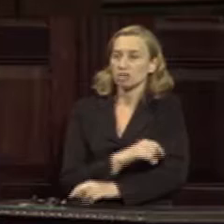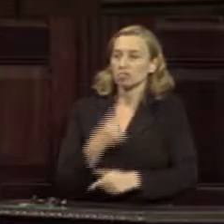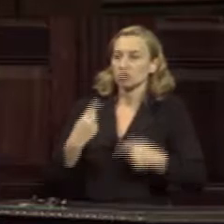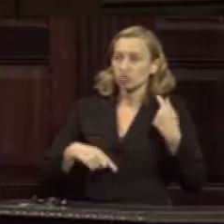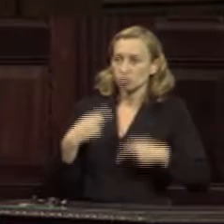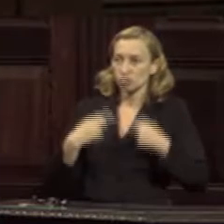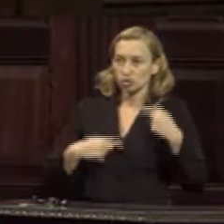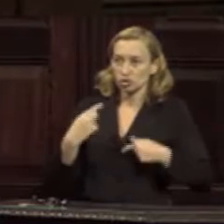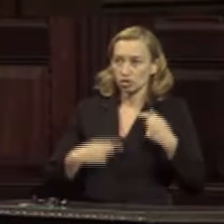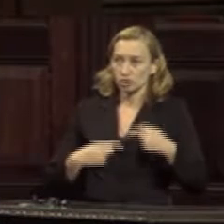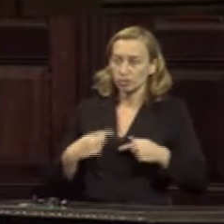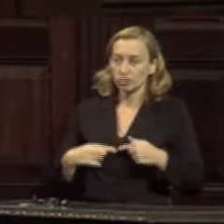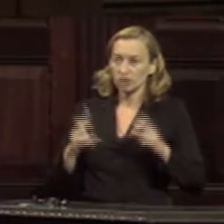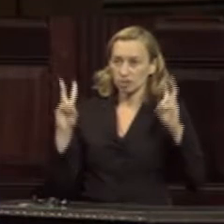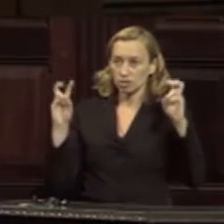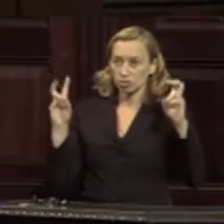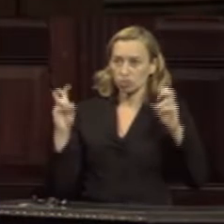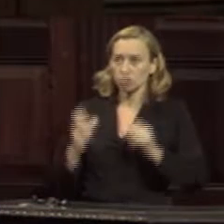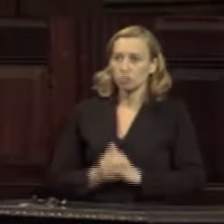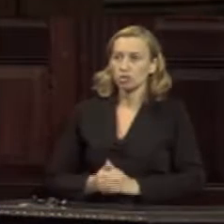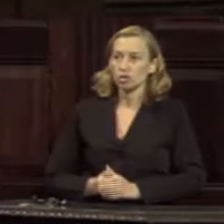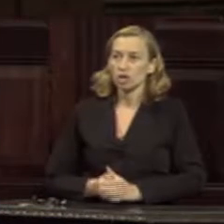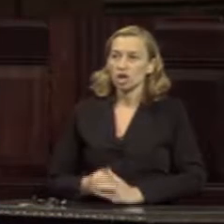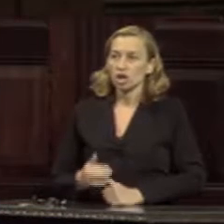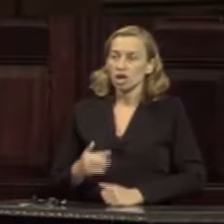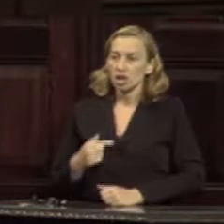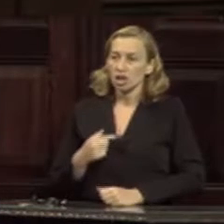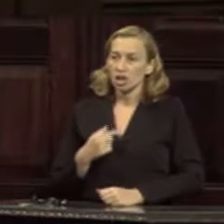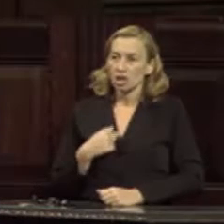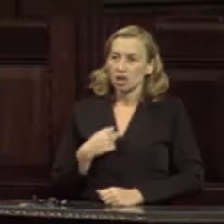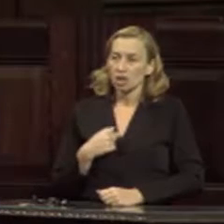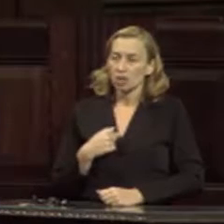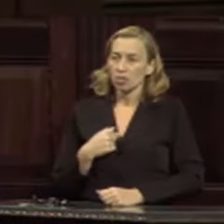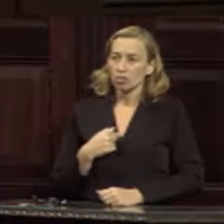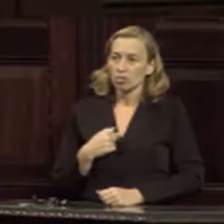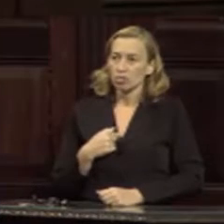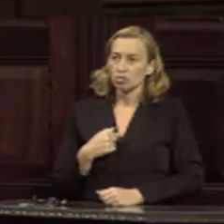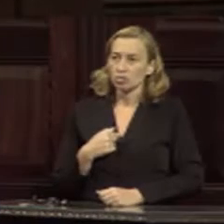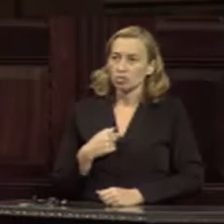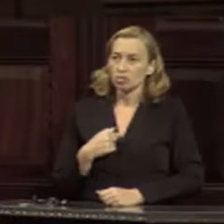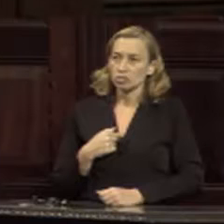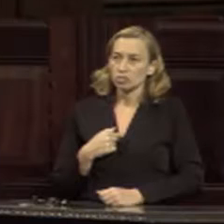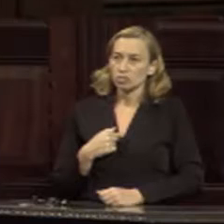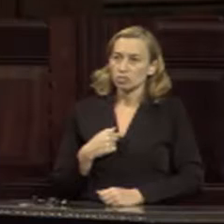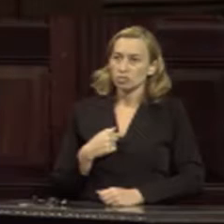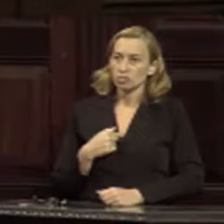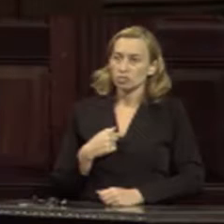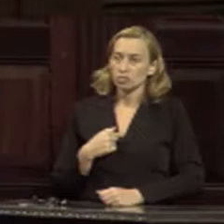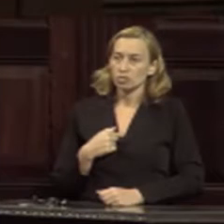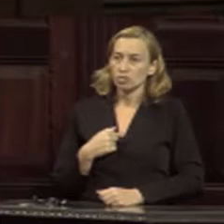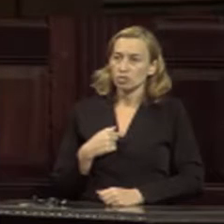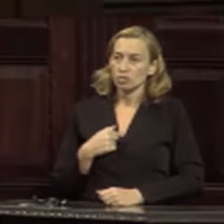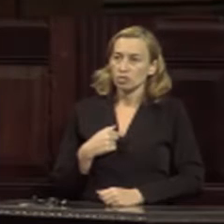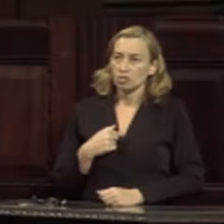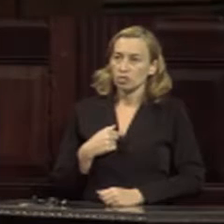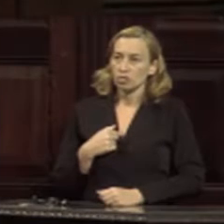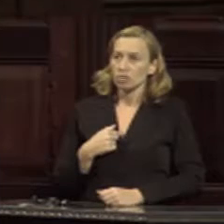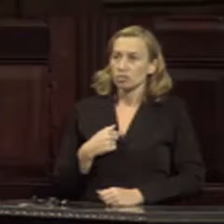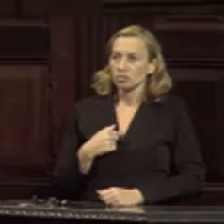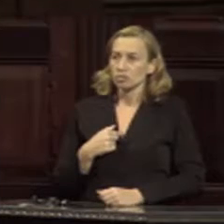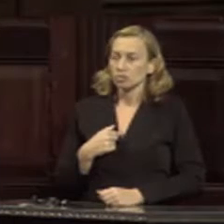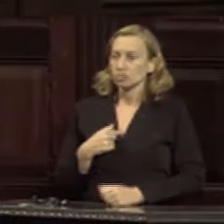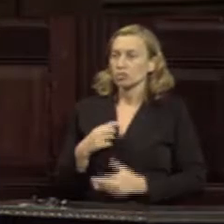debate. Eu sou porta-voz da ansiedade de prefeitos e vereadores dos municípios. Mas eu